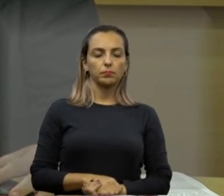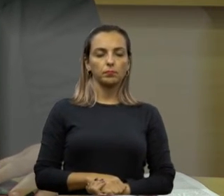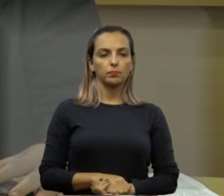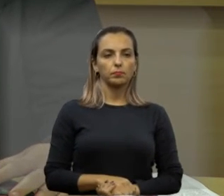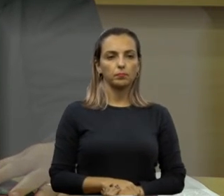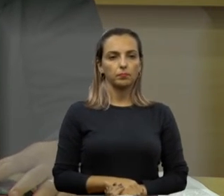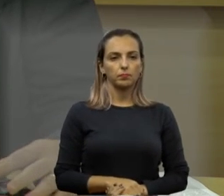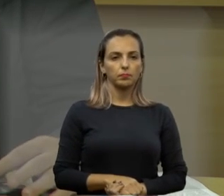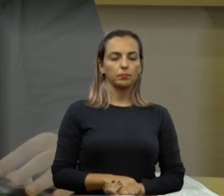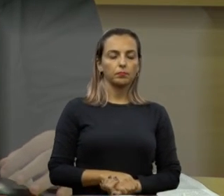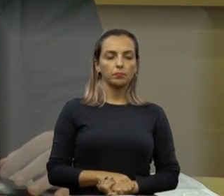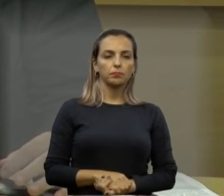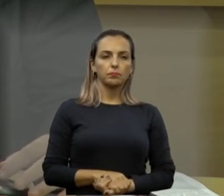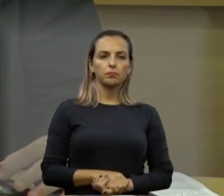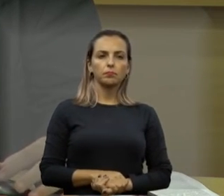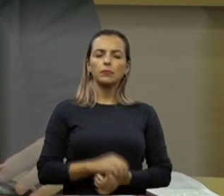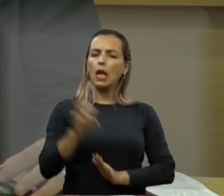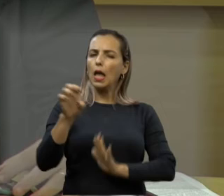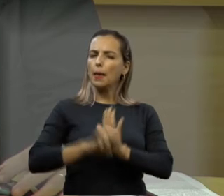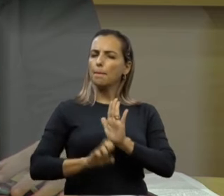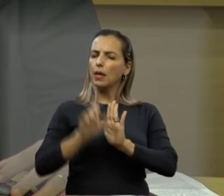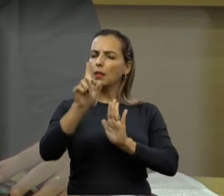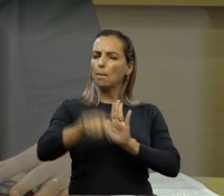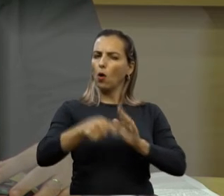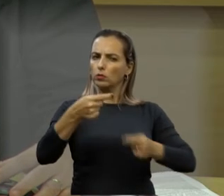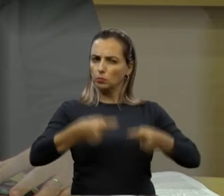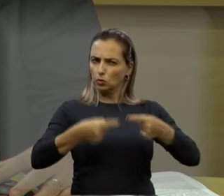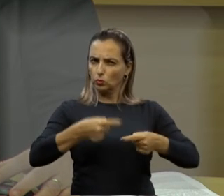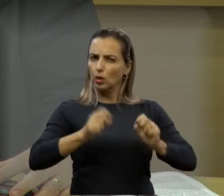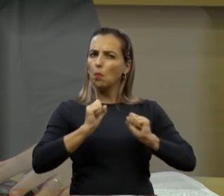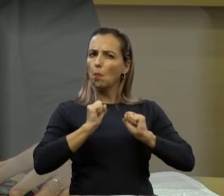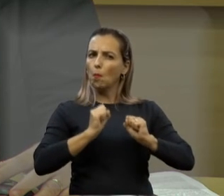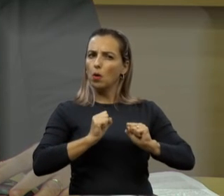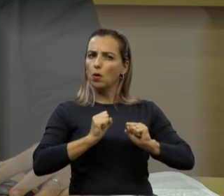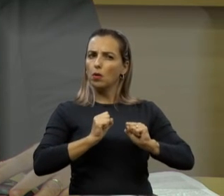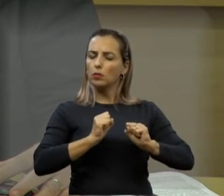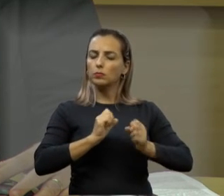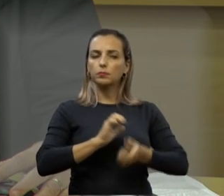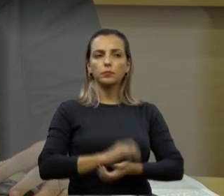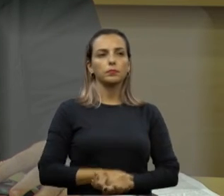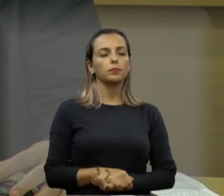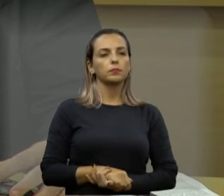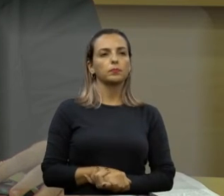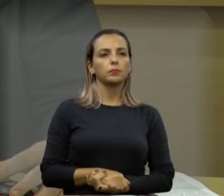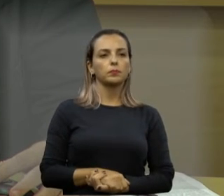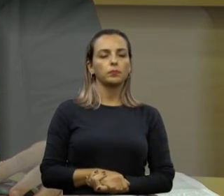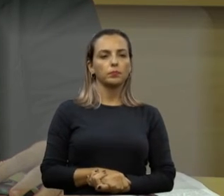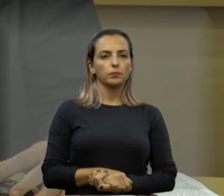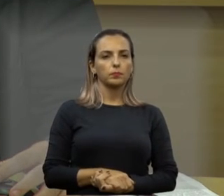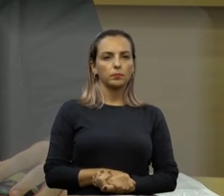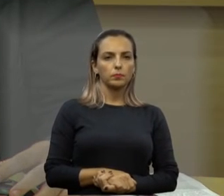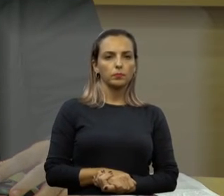nós podemos debater a próxima emenda E aí